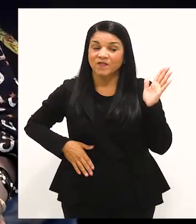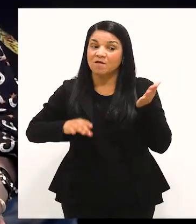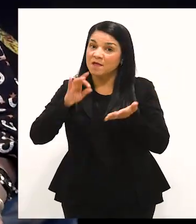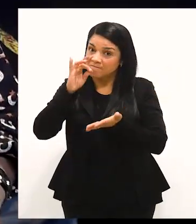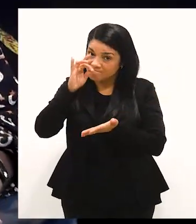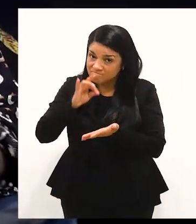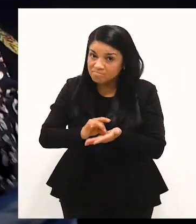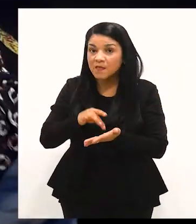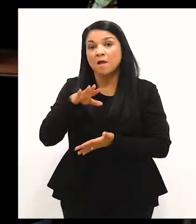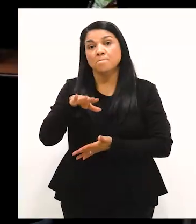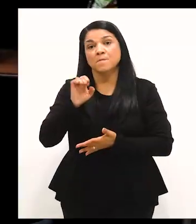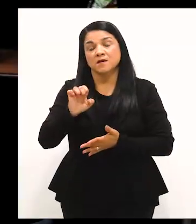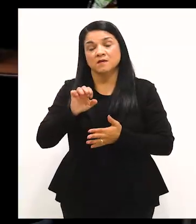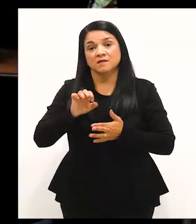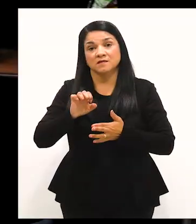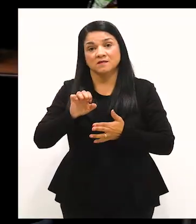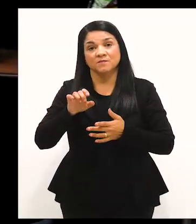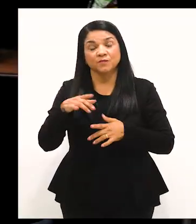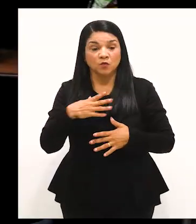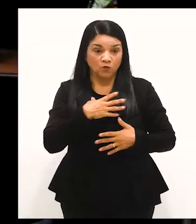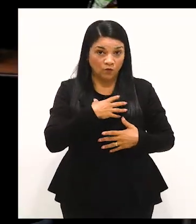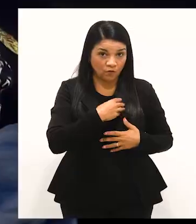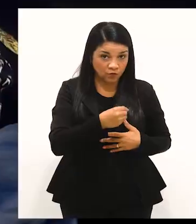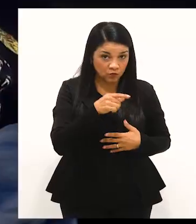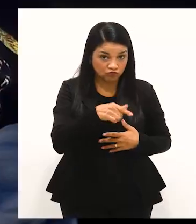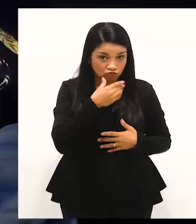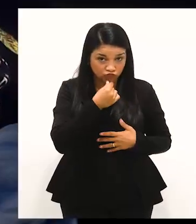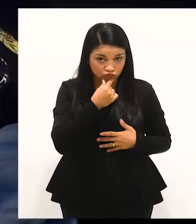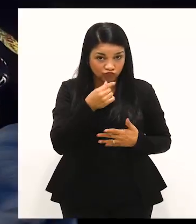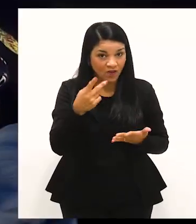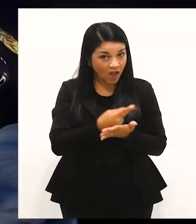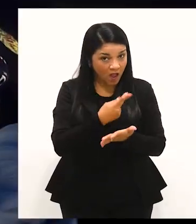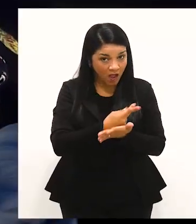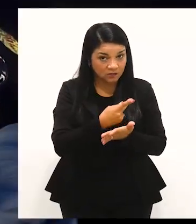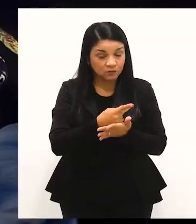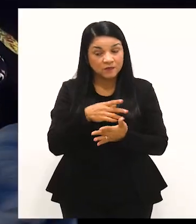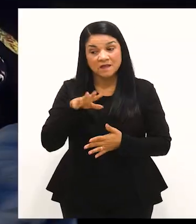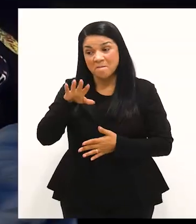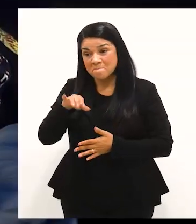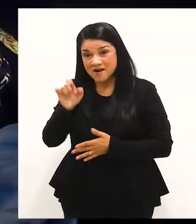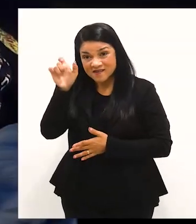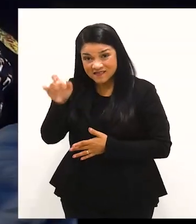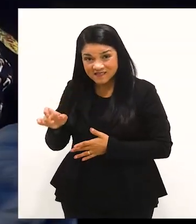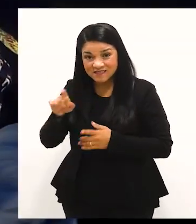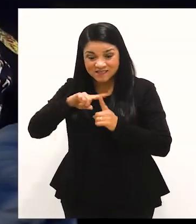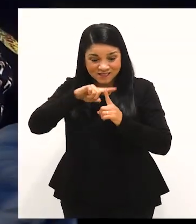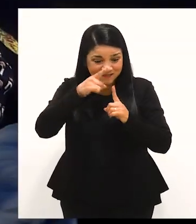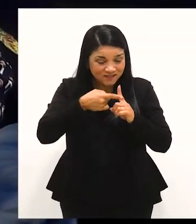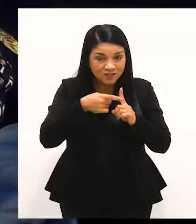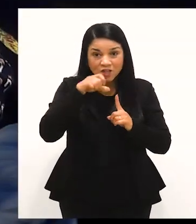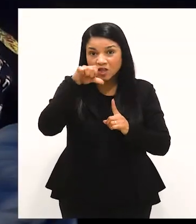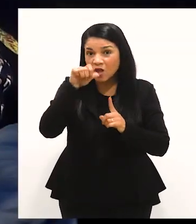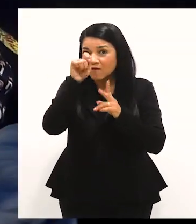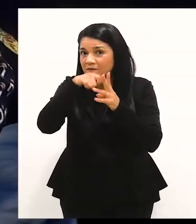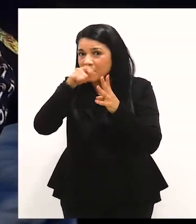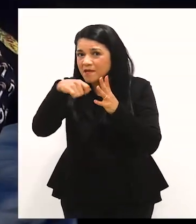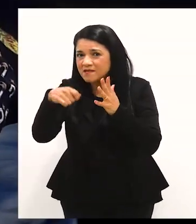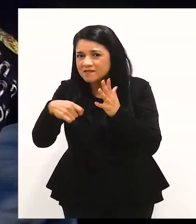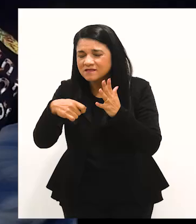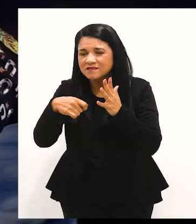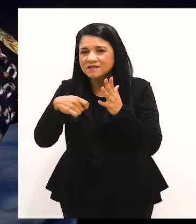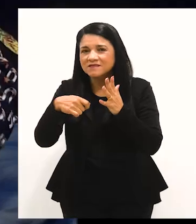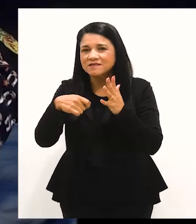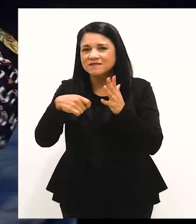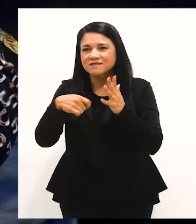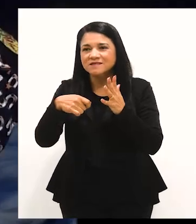mãe. Aprenda a diferenciar a coisa. O filho fez várias coisas erradas. Só que aquela mãe, quando carregou aquele filho